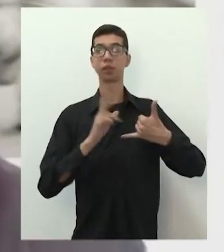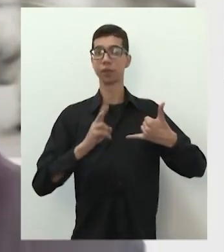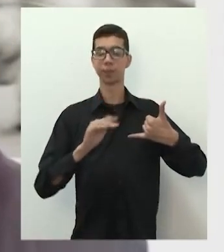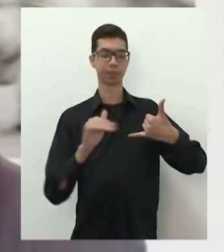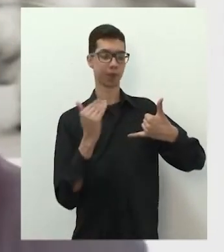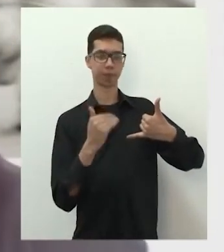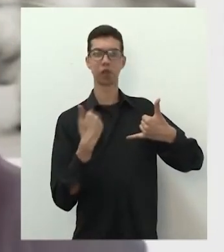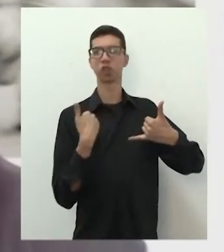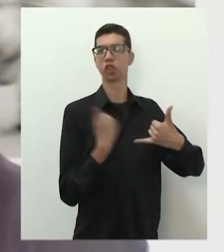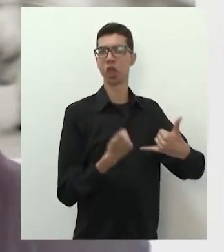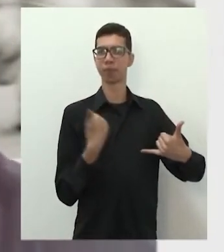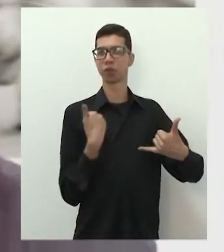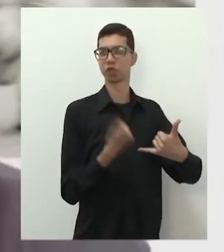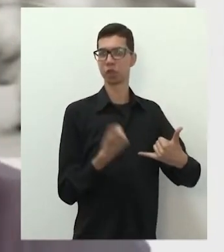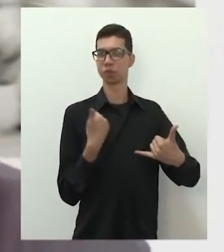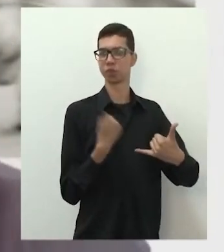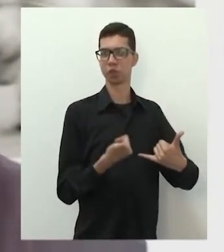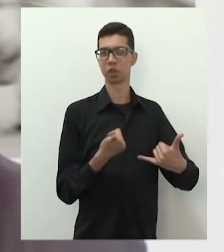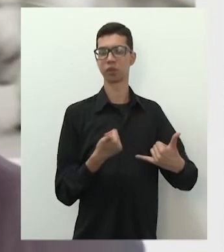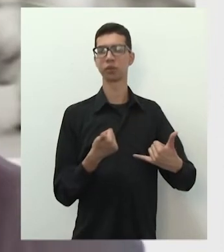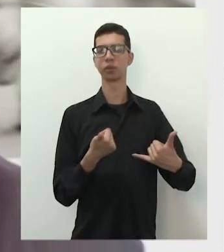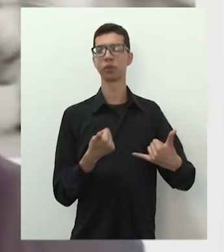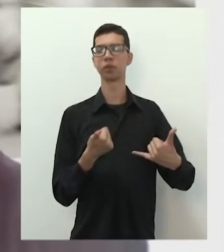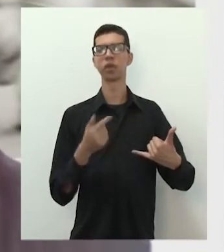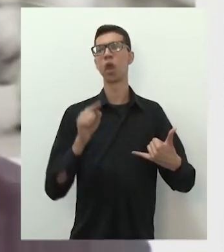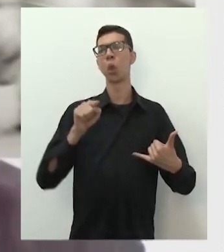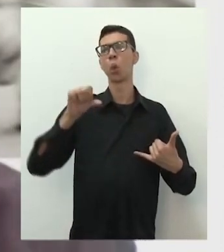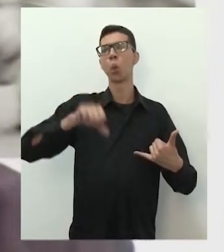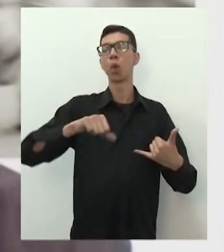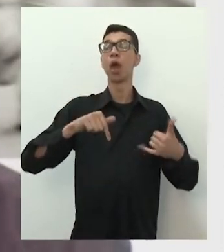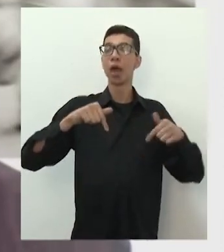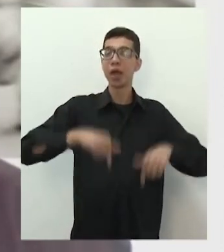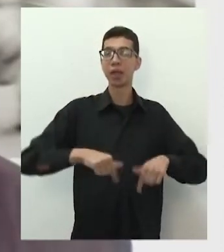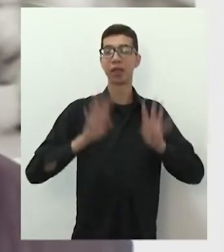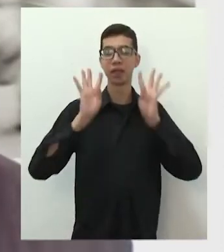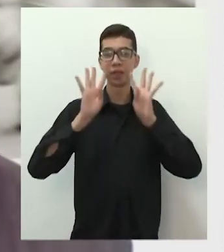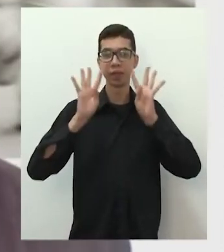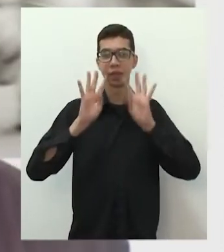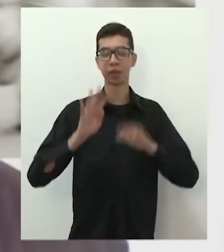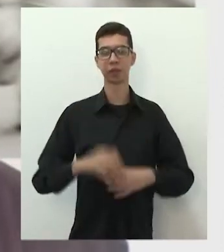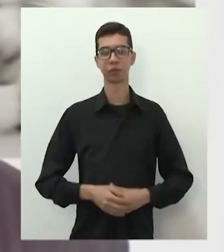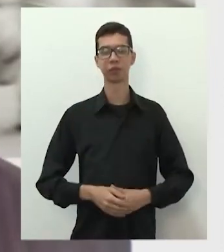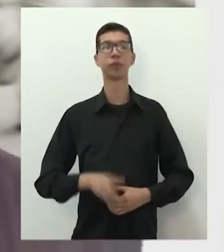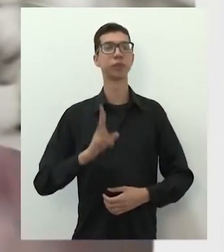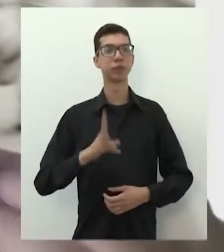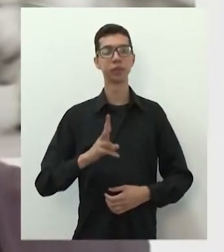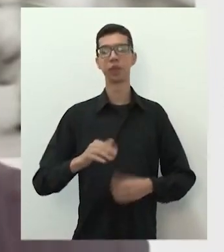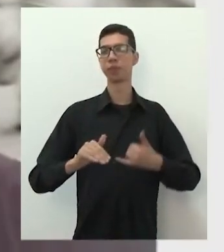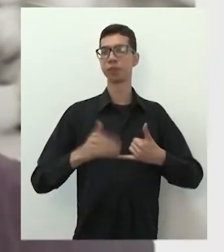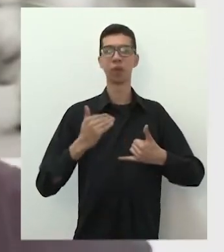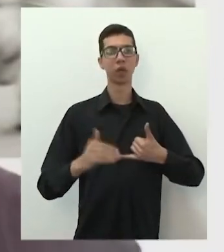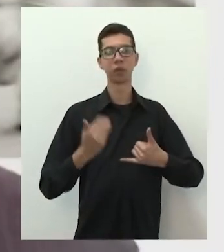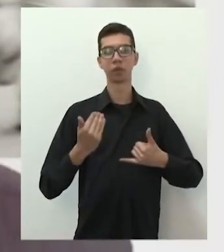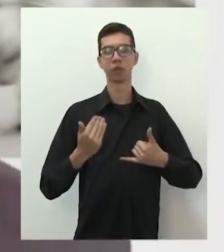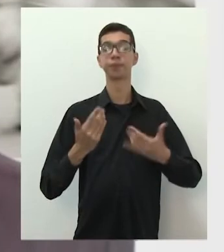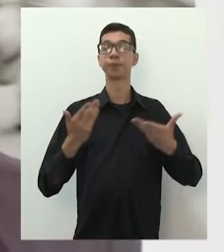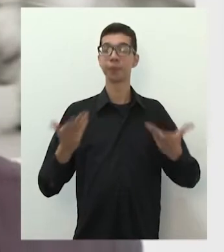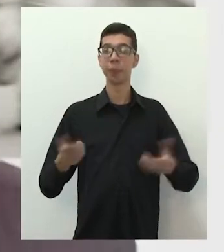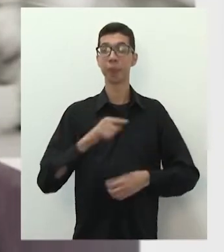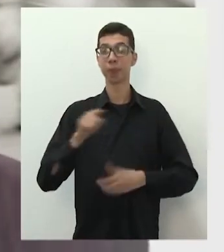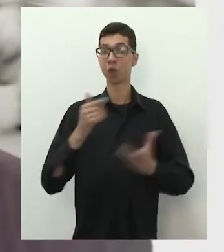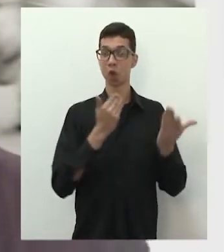Isso é o FOMO, turma. Me desculpa ser direto com vocês, mas isso merece ser conversado com os adolescentes. Eu tenho meninos